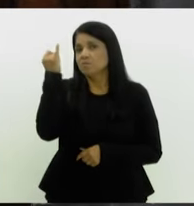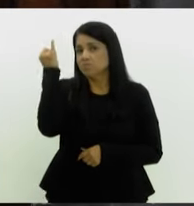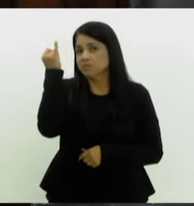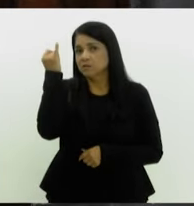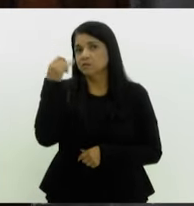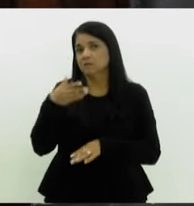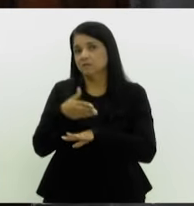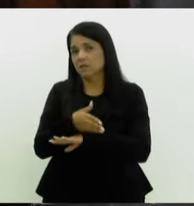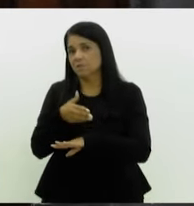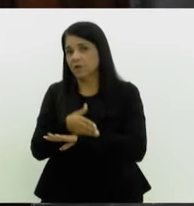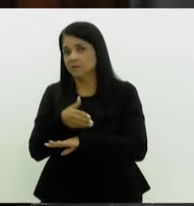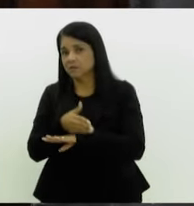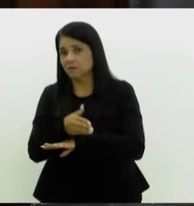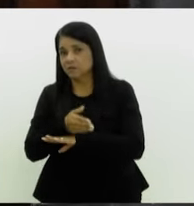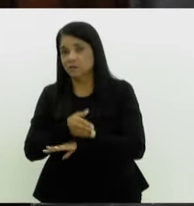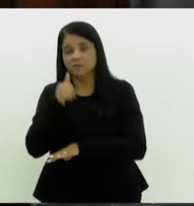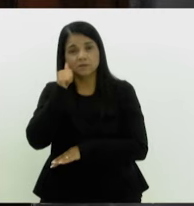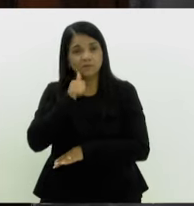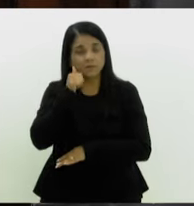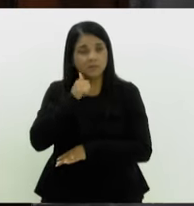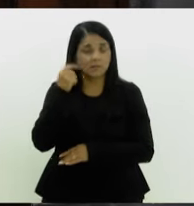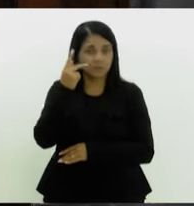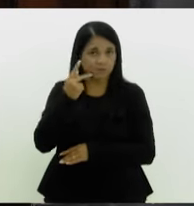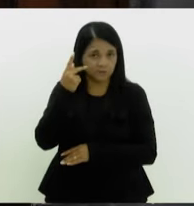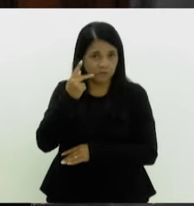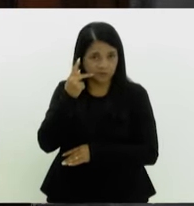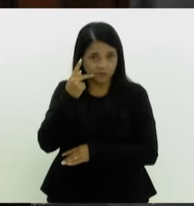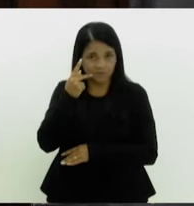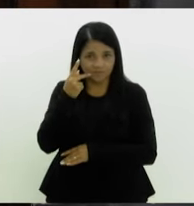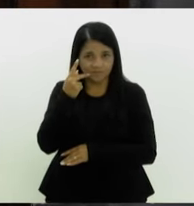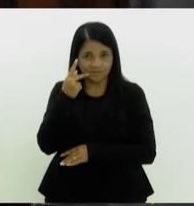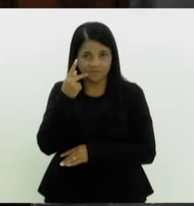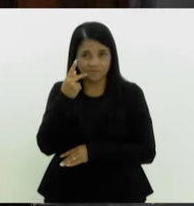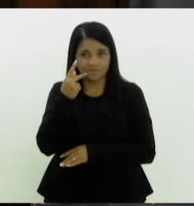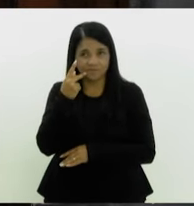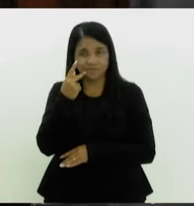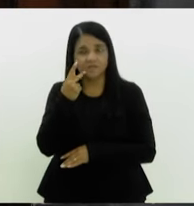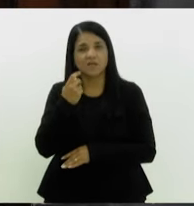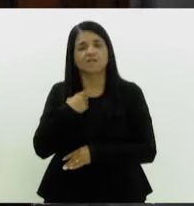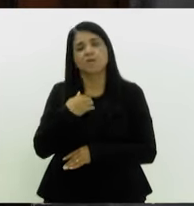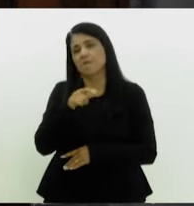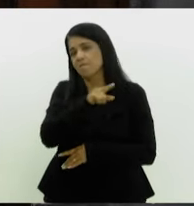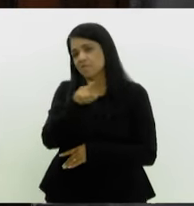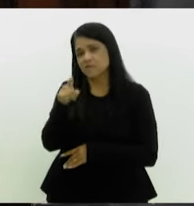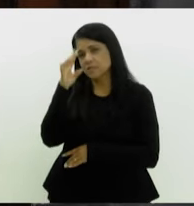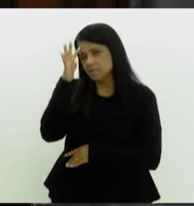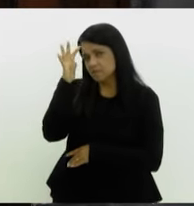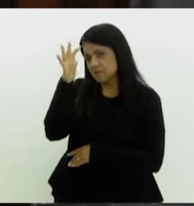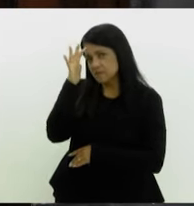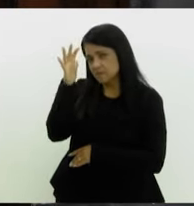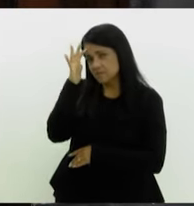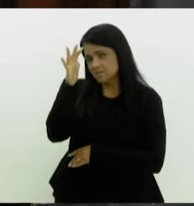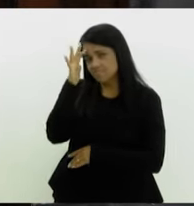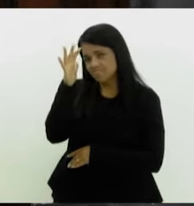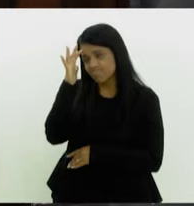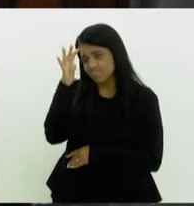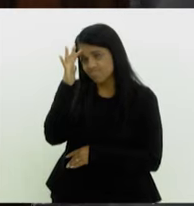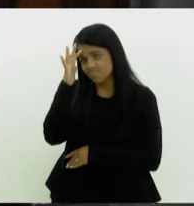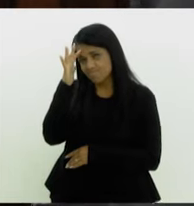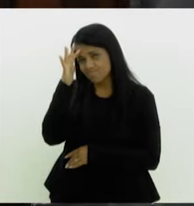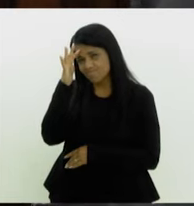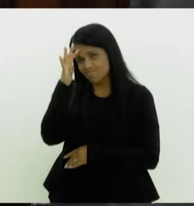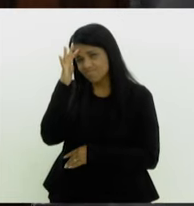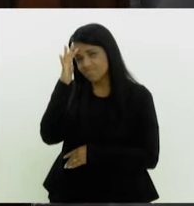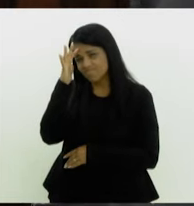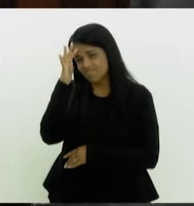participação de mulheres na política e aí eu quero fazer uma reflexão com você uma reflexão que veio assim do útero